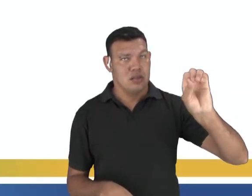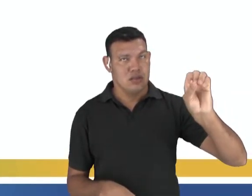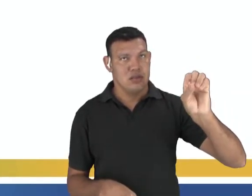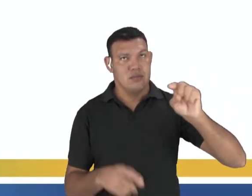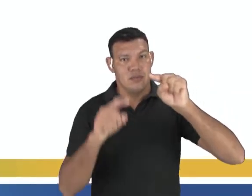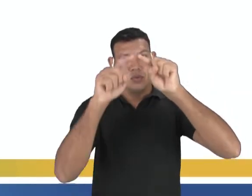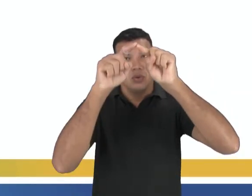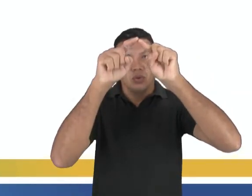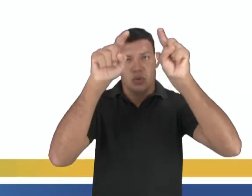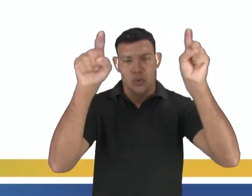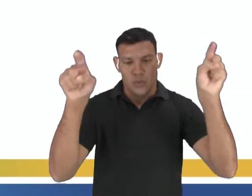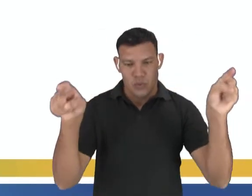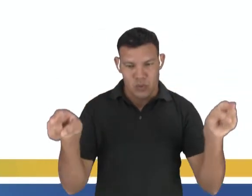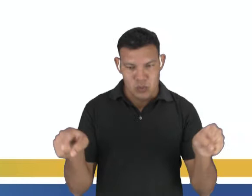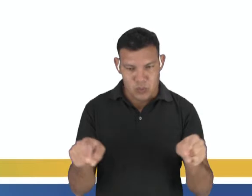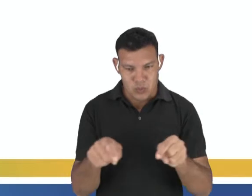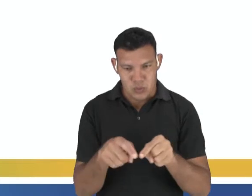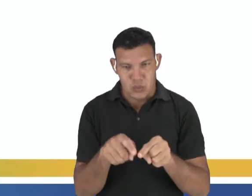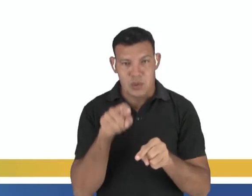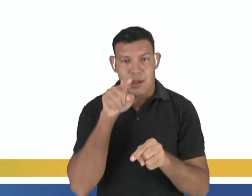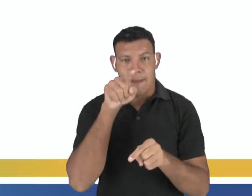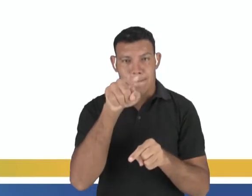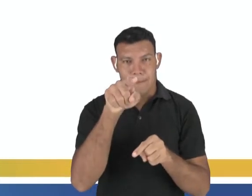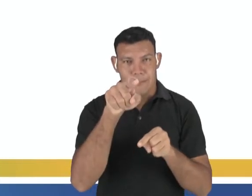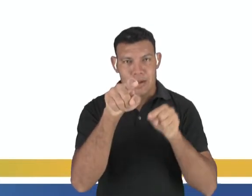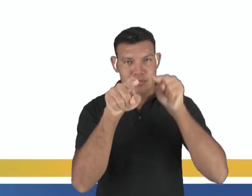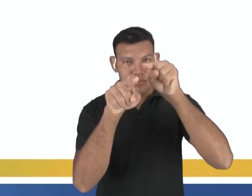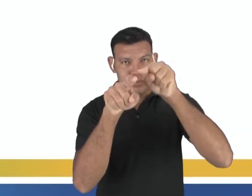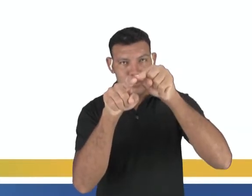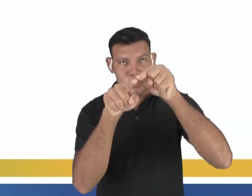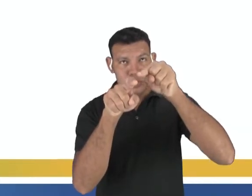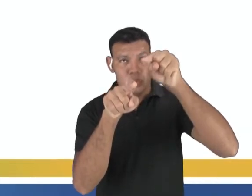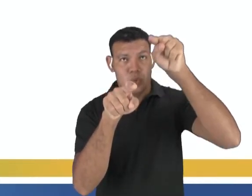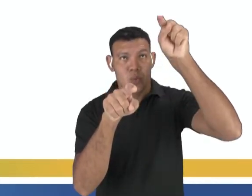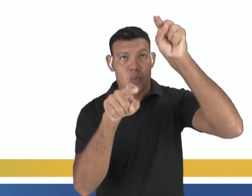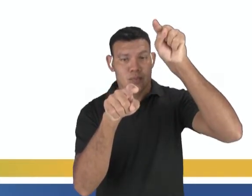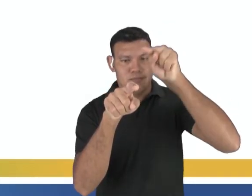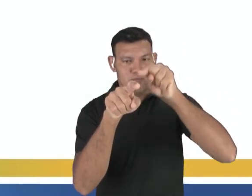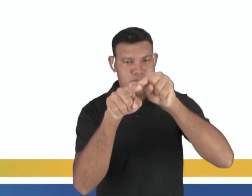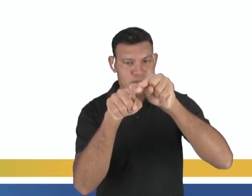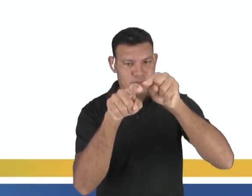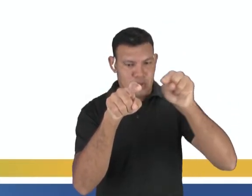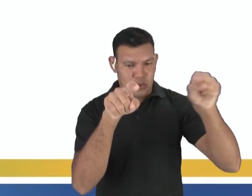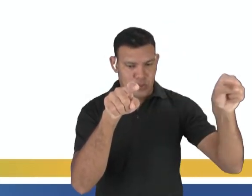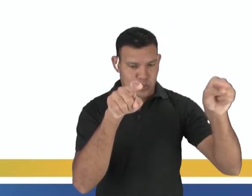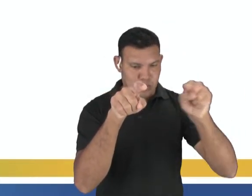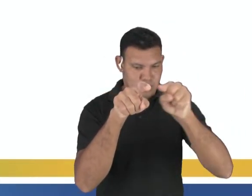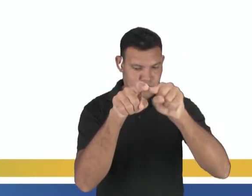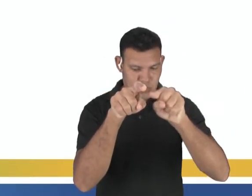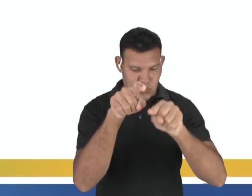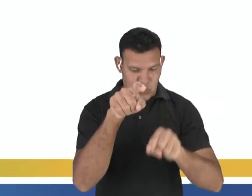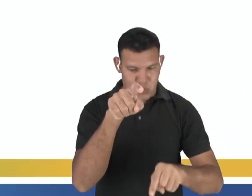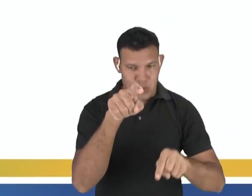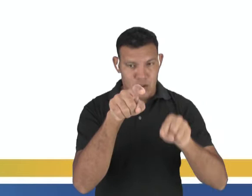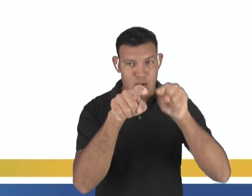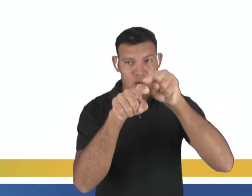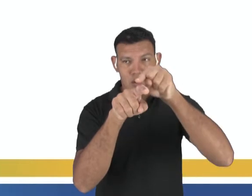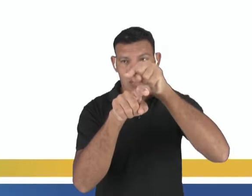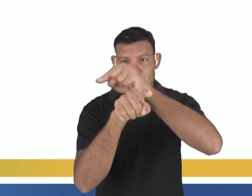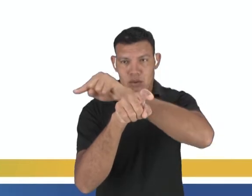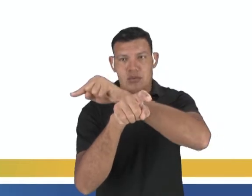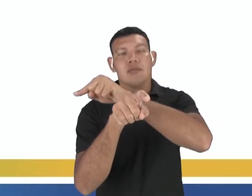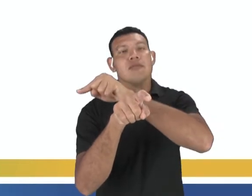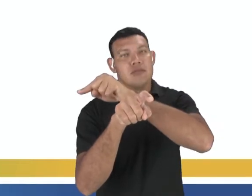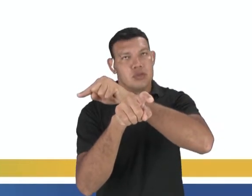da figura. Em geometria, qualquer segmento de reta que toque uma circunferência em 2 pontos e passe